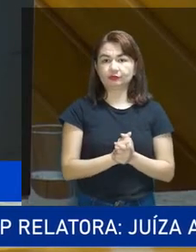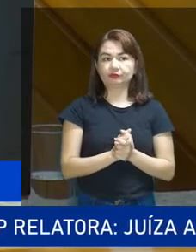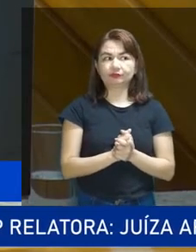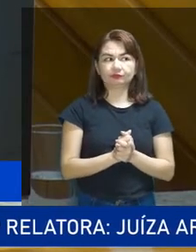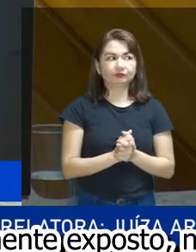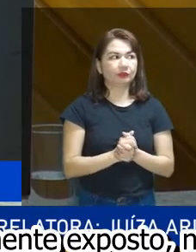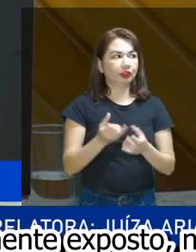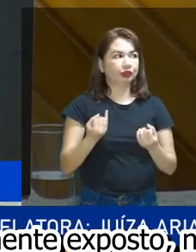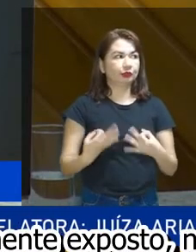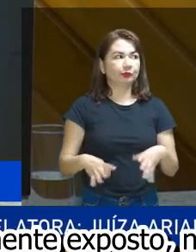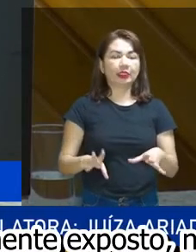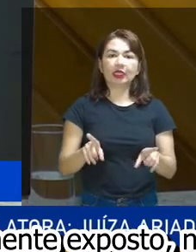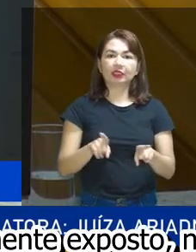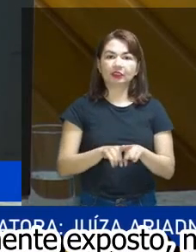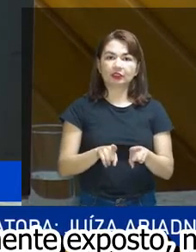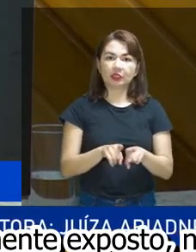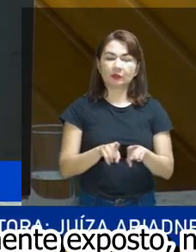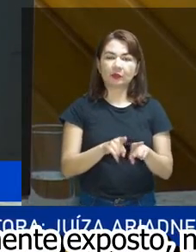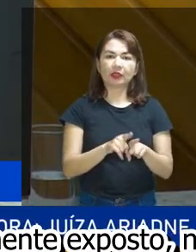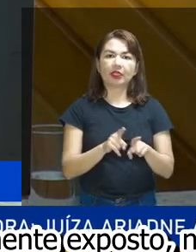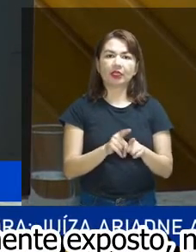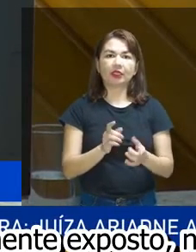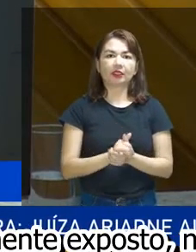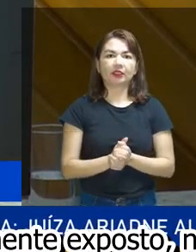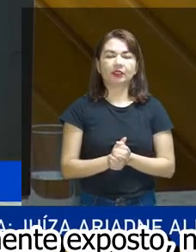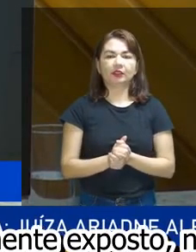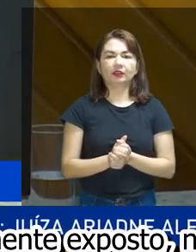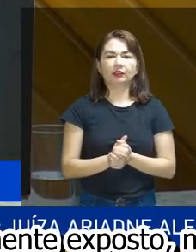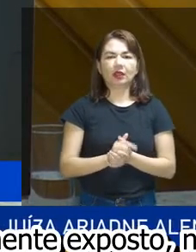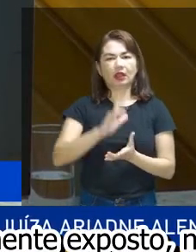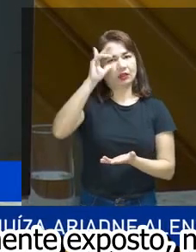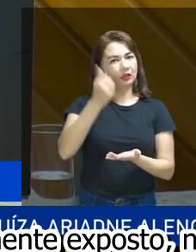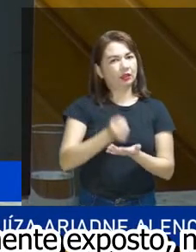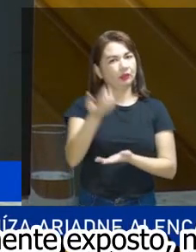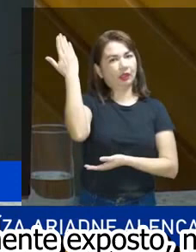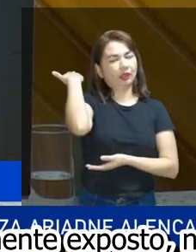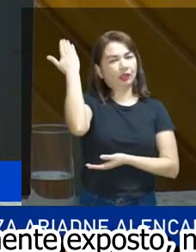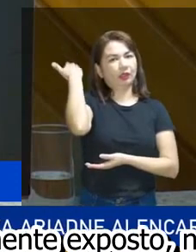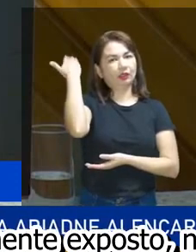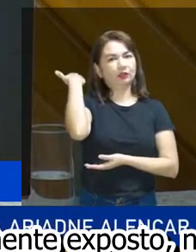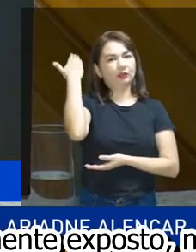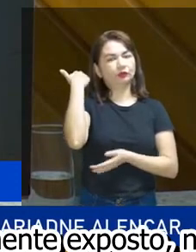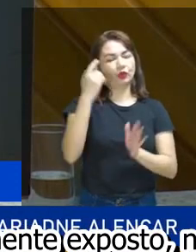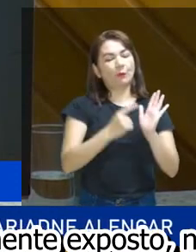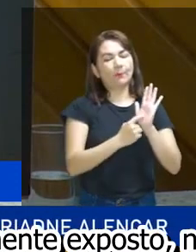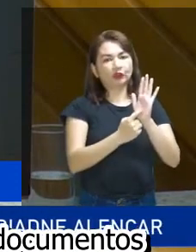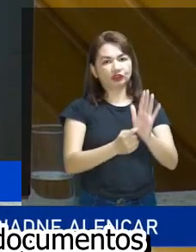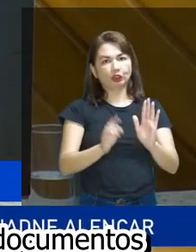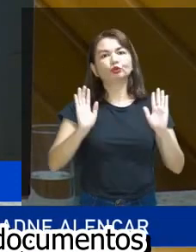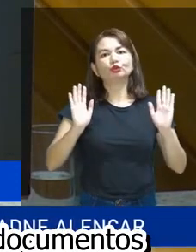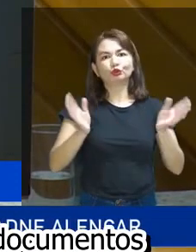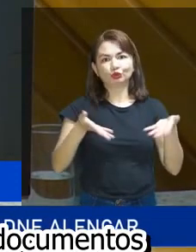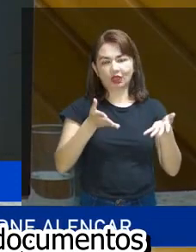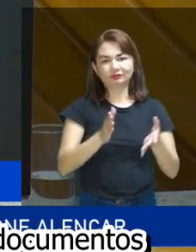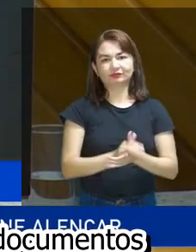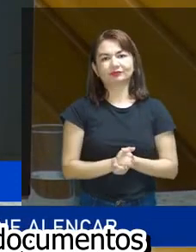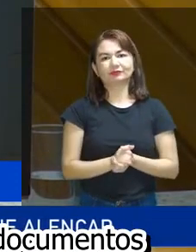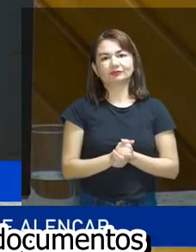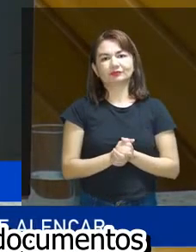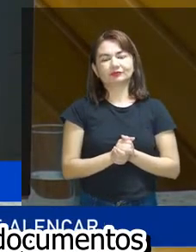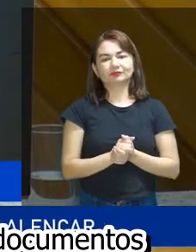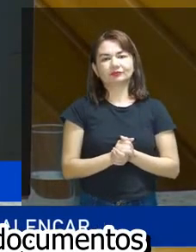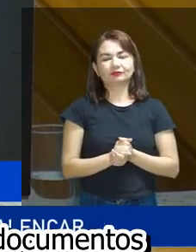que a decisão tão somente acresce um argumento ao anteriormente exposto, na hipótese de